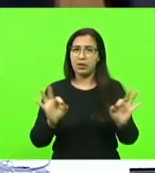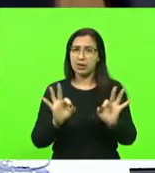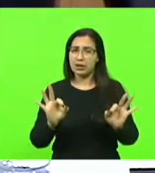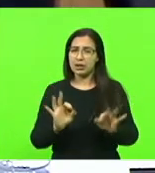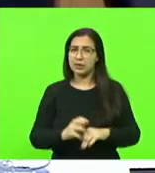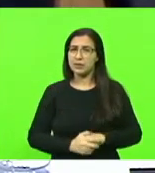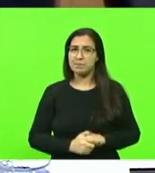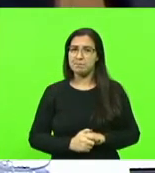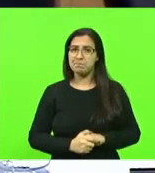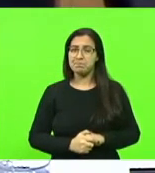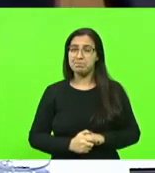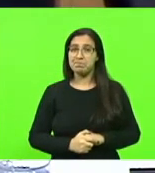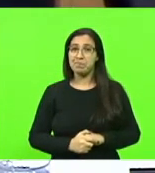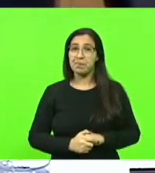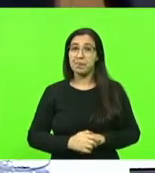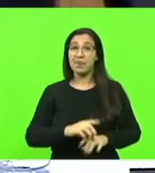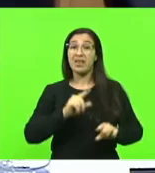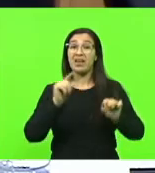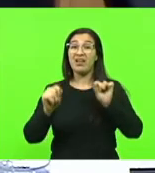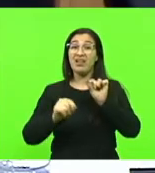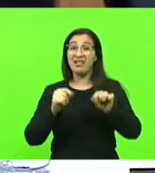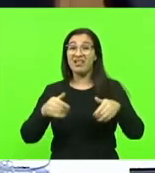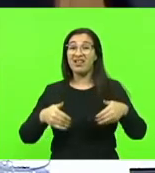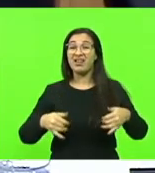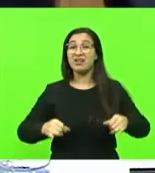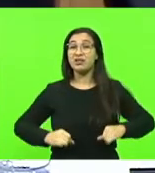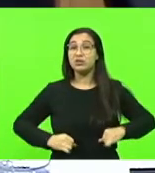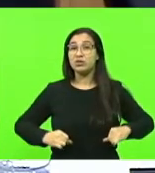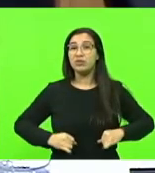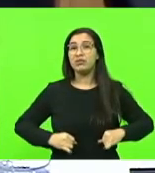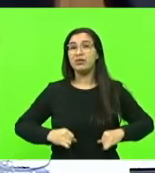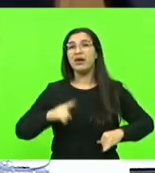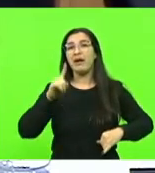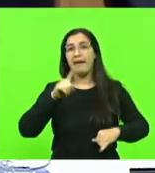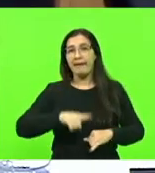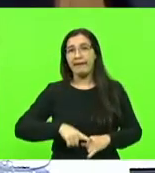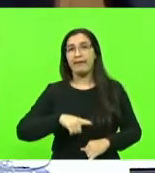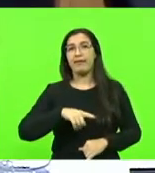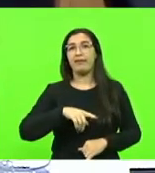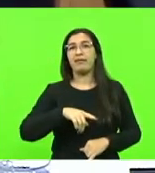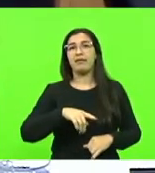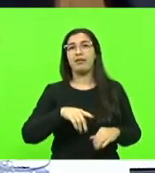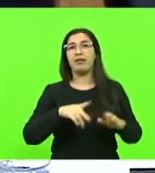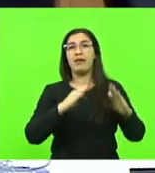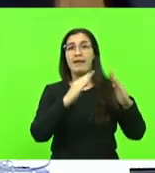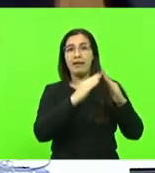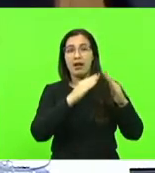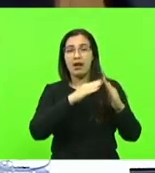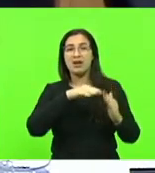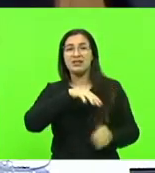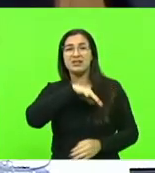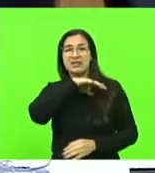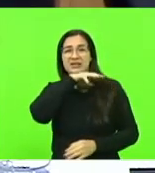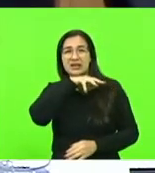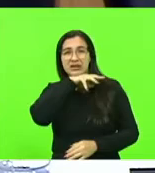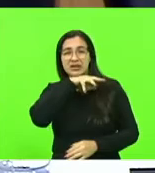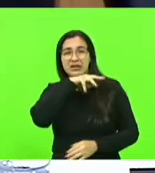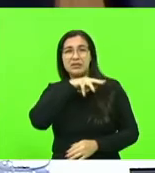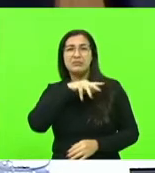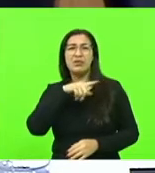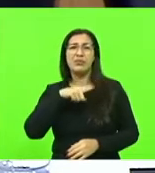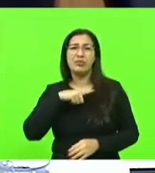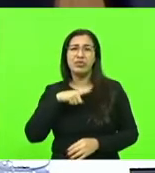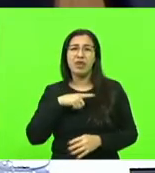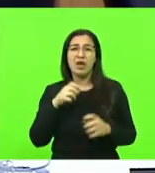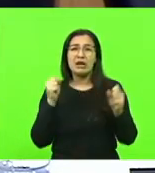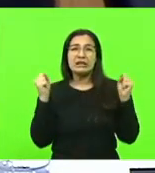E prejudica quem? Um canil municipal, que os animais estão morrendo, nesse inverno que está passando, rigoroso, alguns